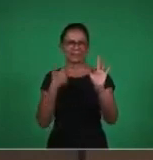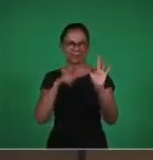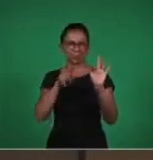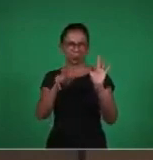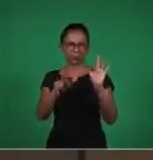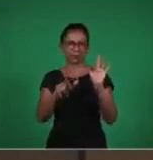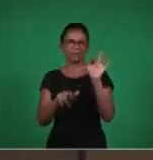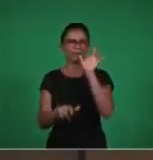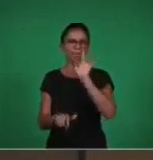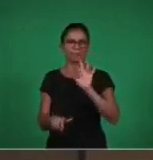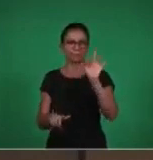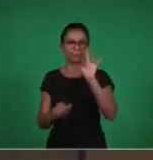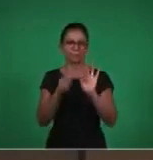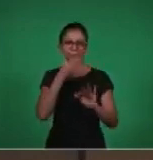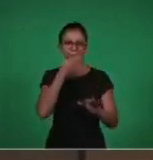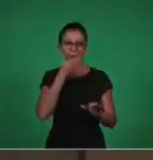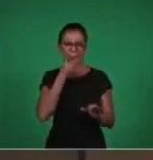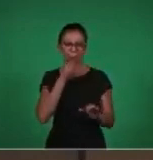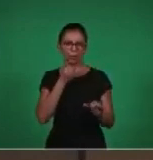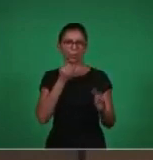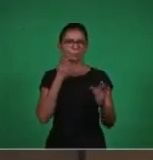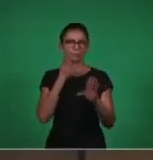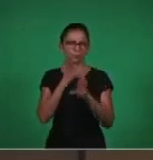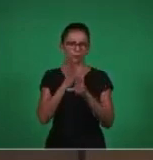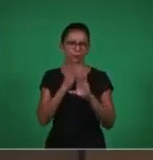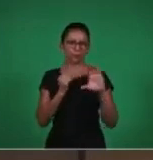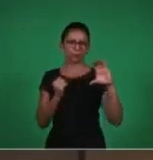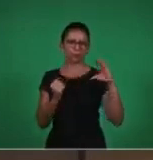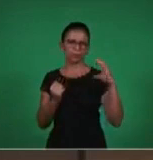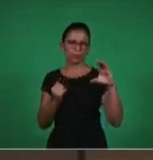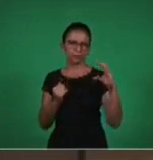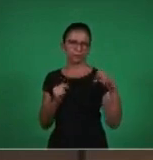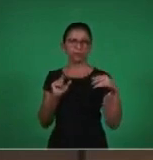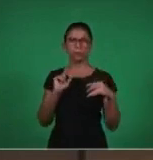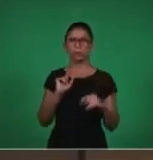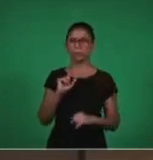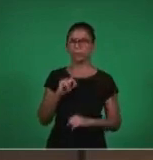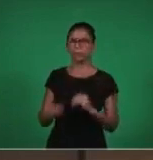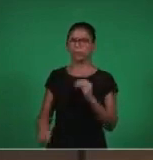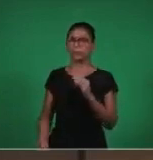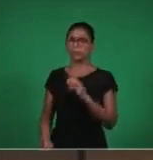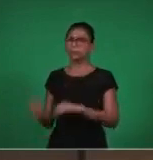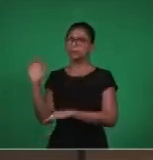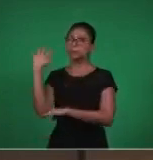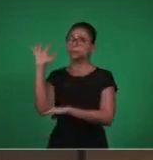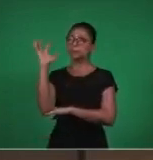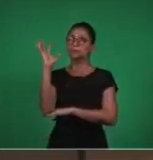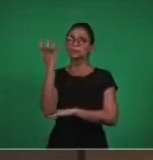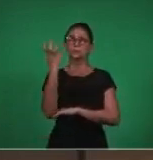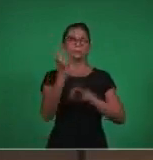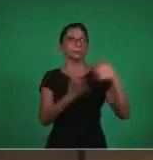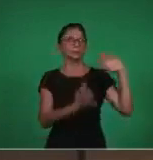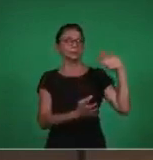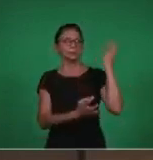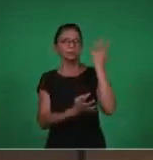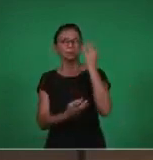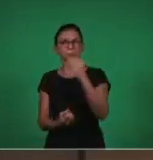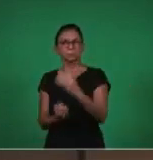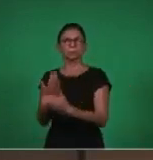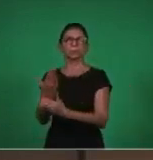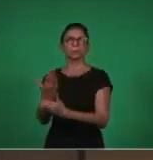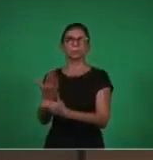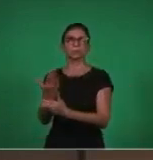na natureza nada se cria, nada se perde, tudo se transforma. Por quê?